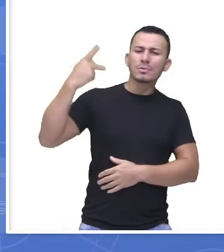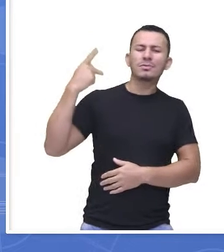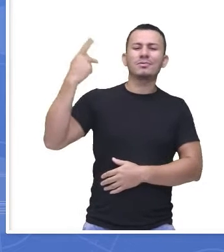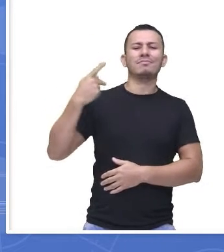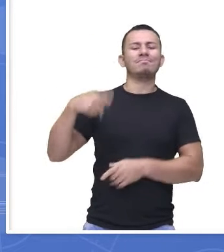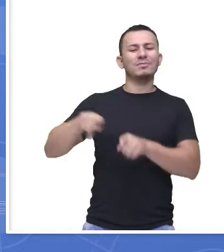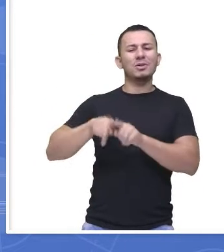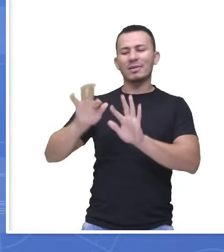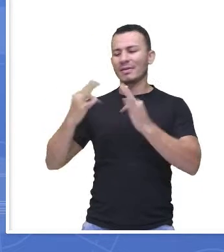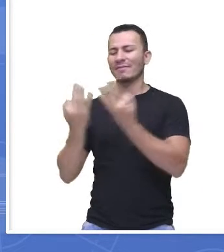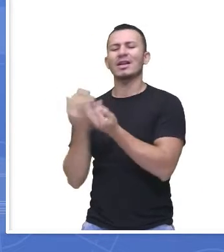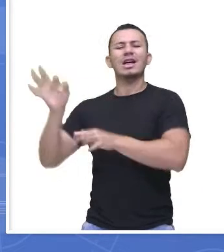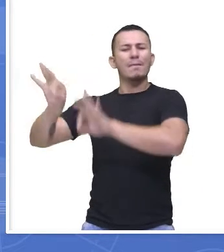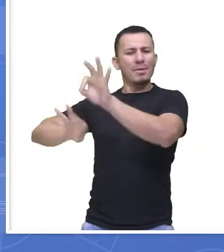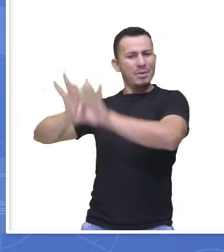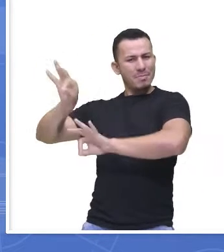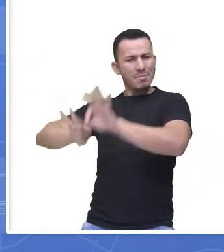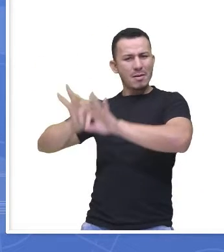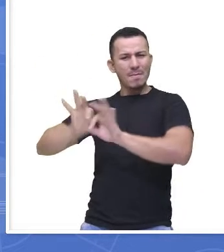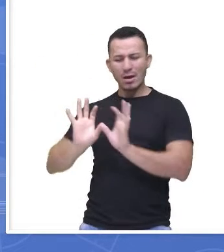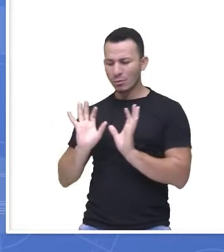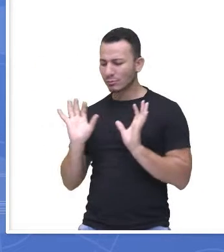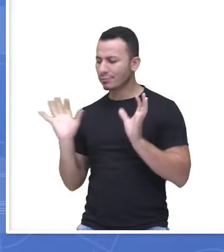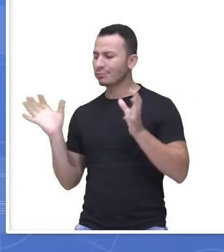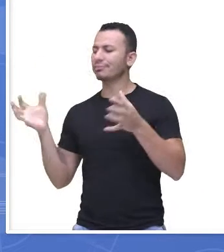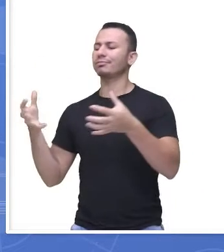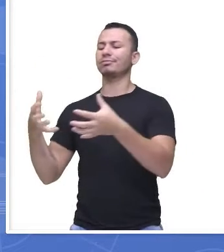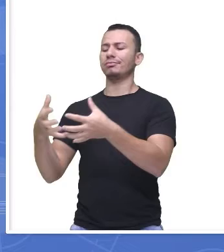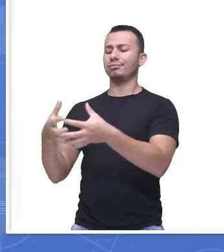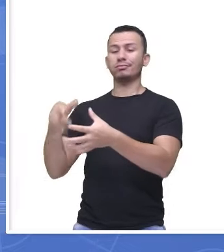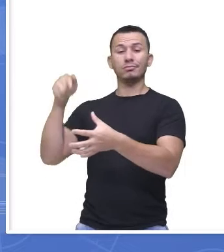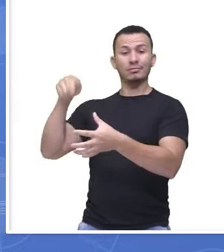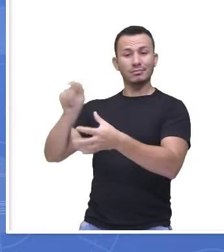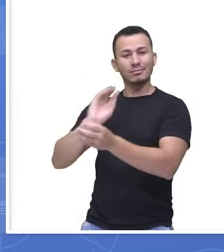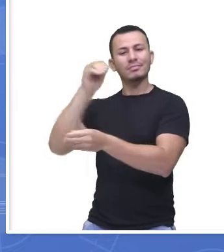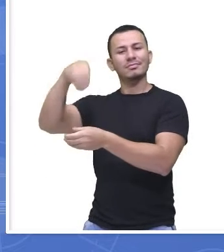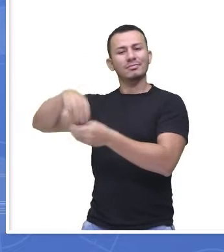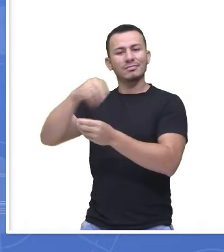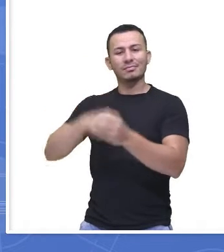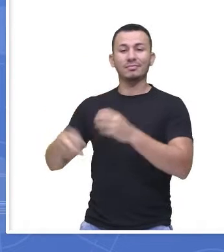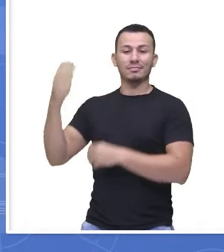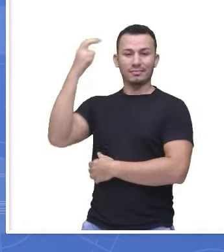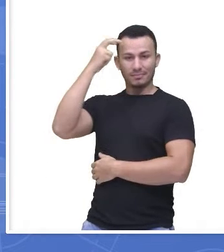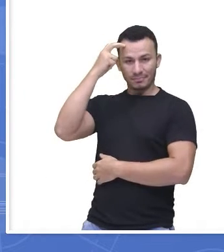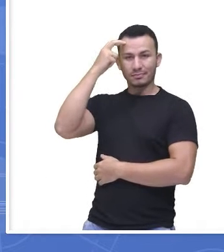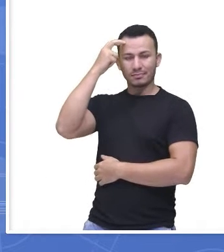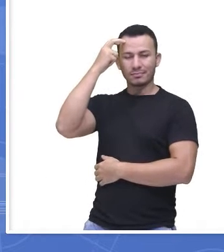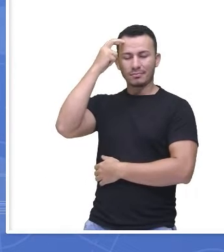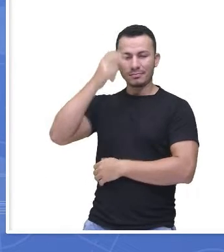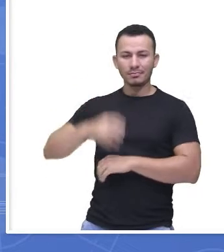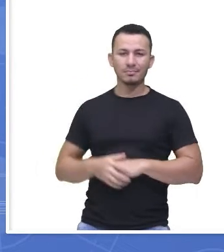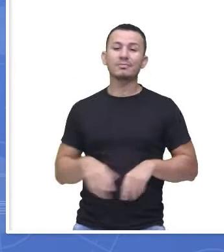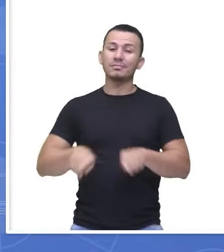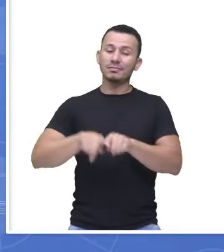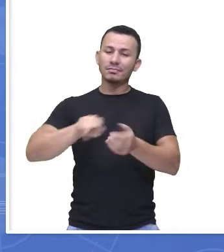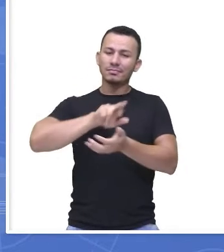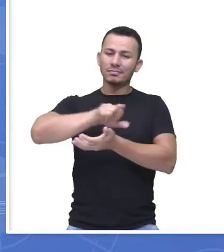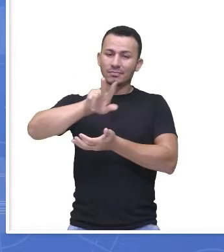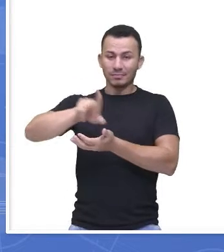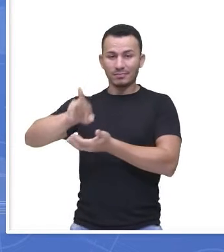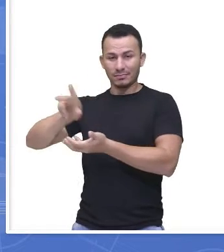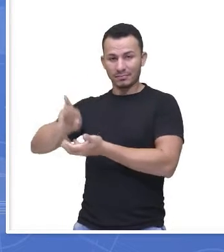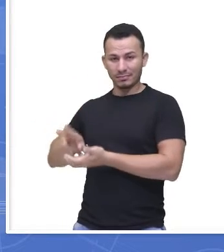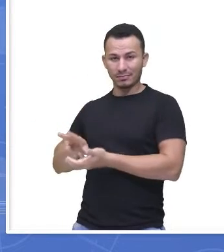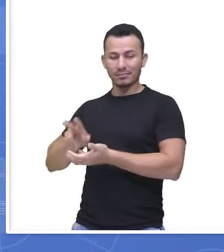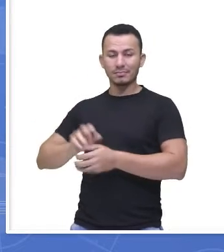organização familiar, todo esse conjunto que nós estamos vendo aí, tudo isso faz parte da cultura e da diversidade cultural,